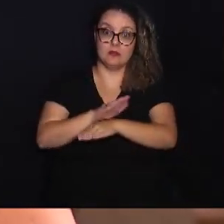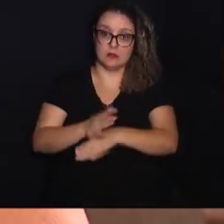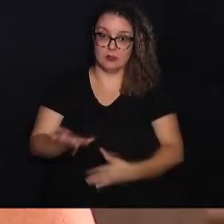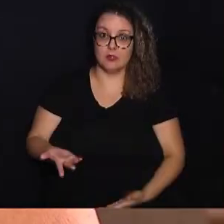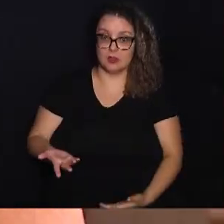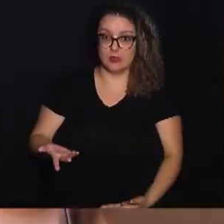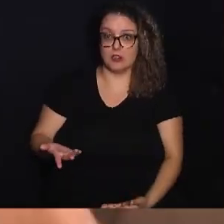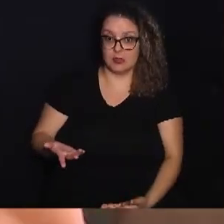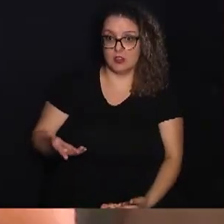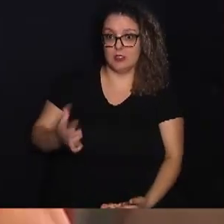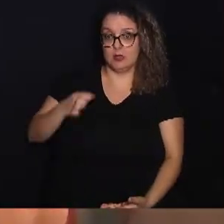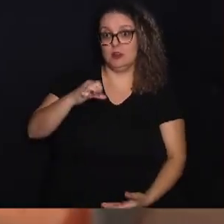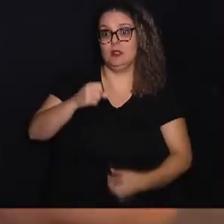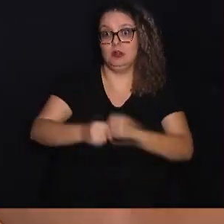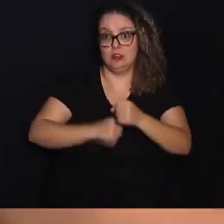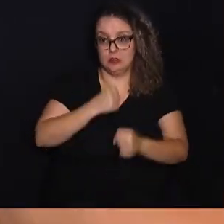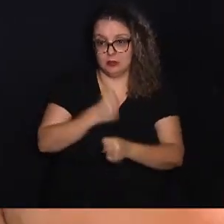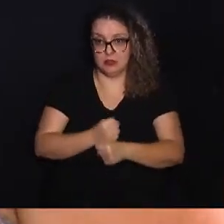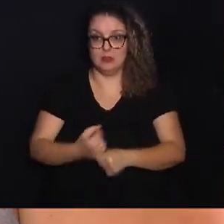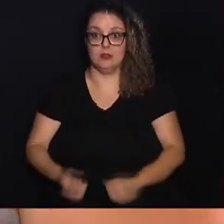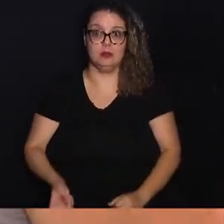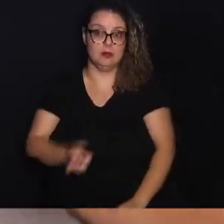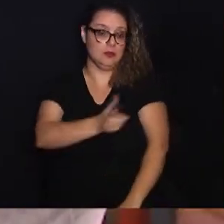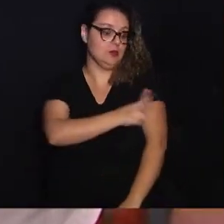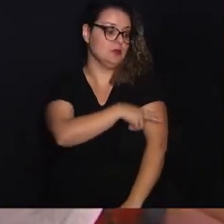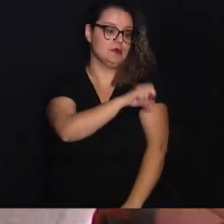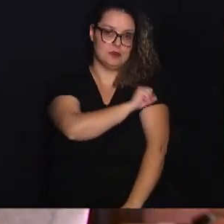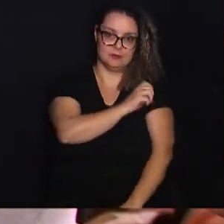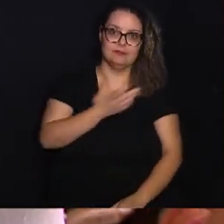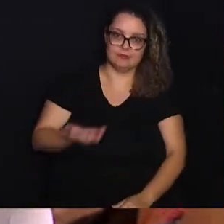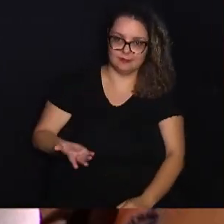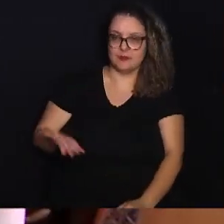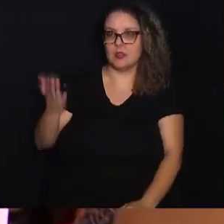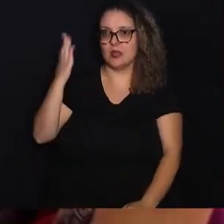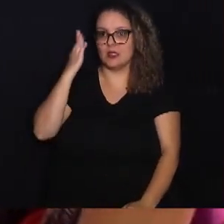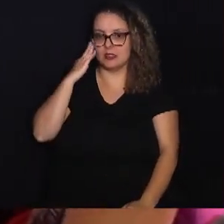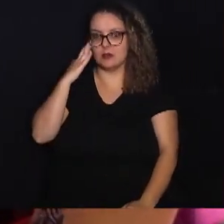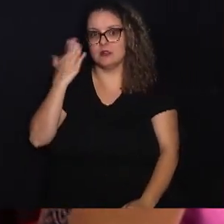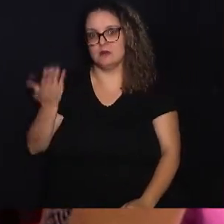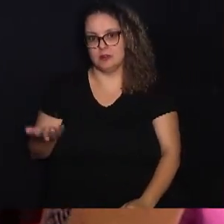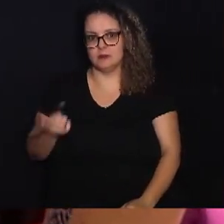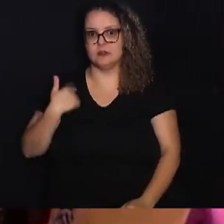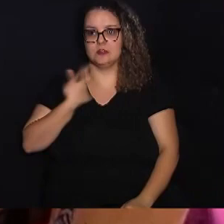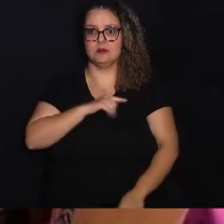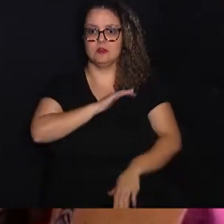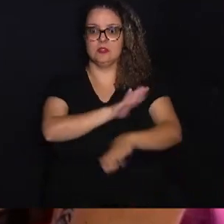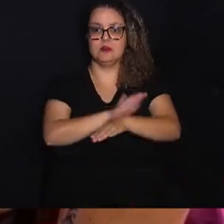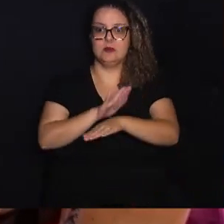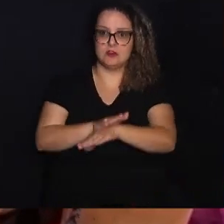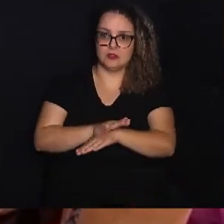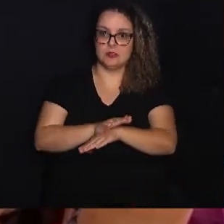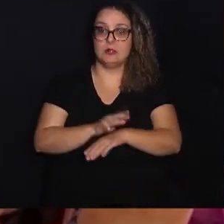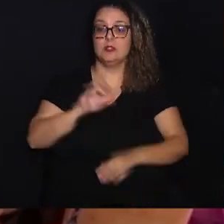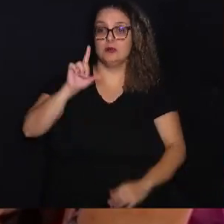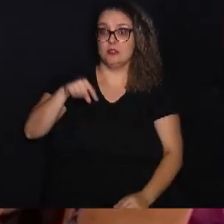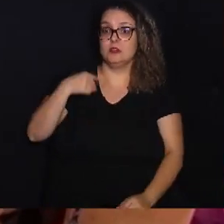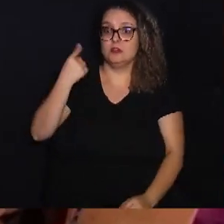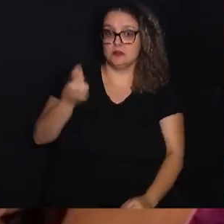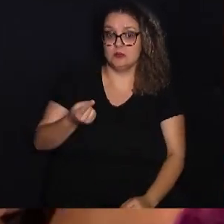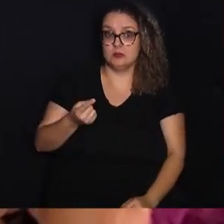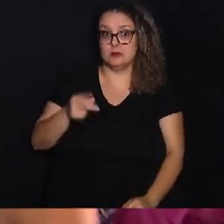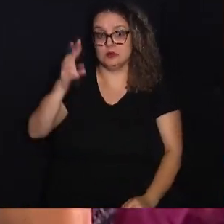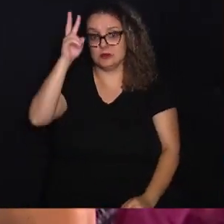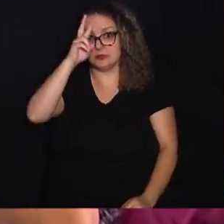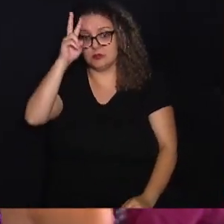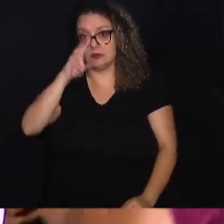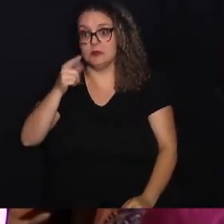quem está aqui há 9 anos já passou por tudo, né? Do 2º ao 8º. Então a gente ajuda na tarefa. Depois da história,